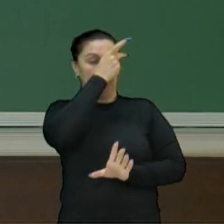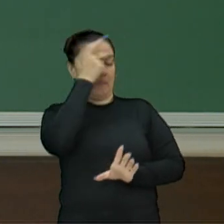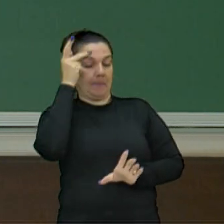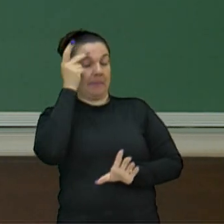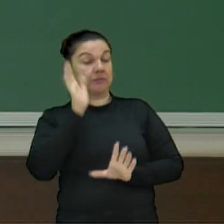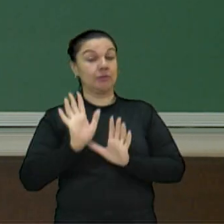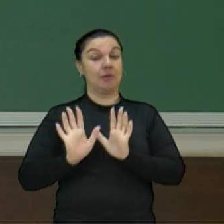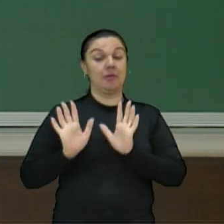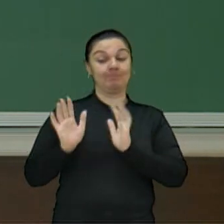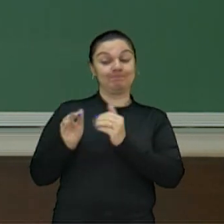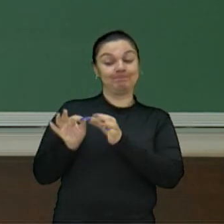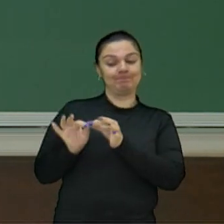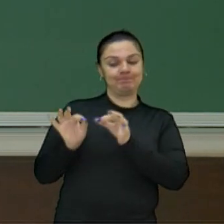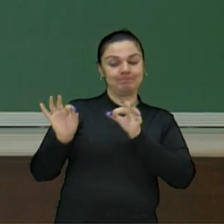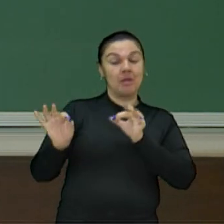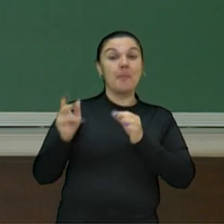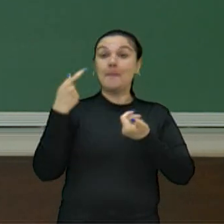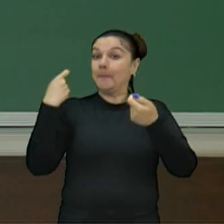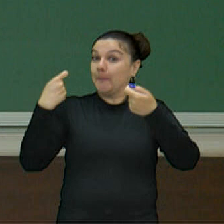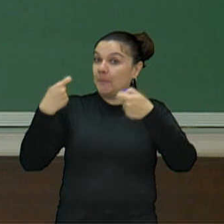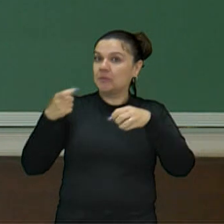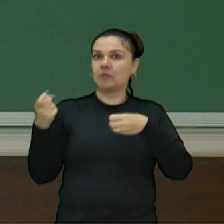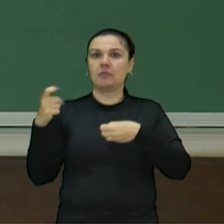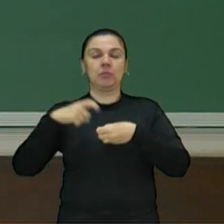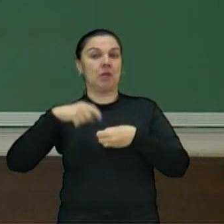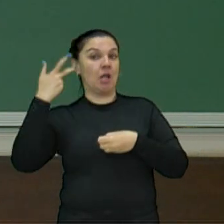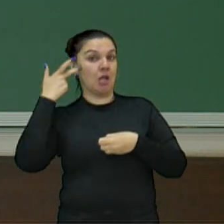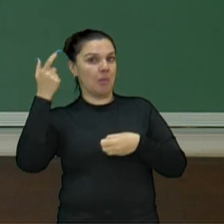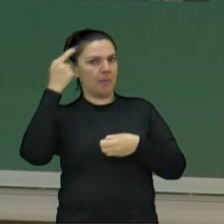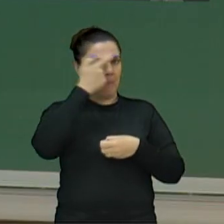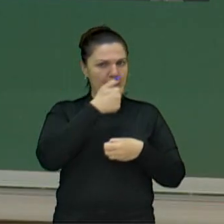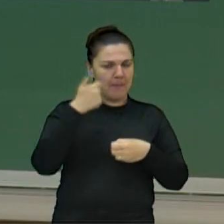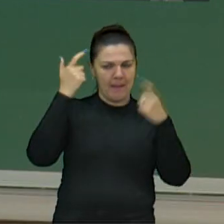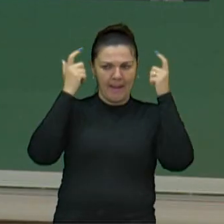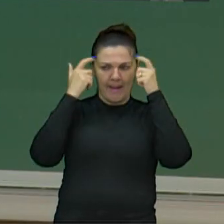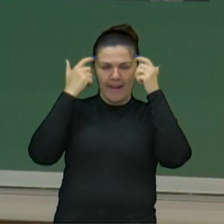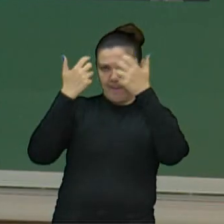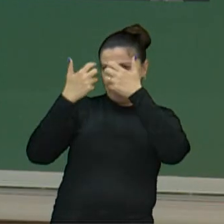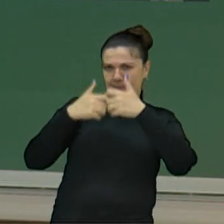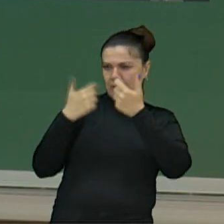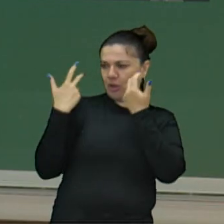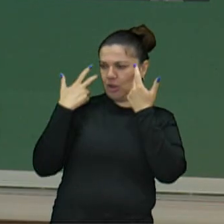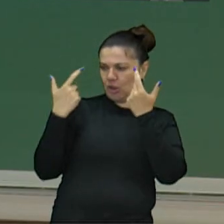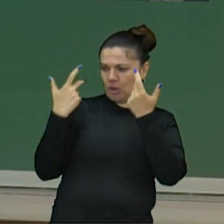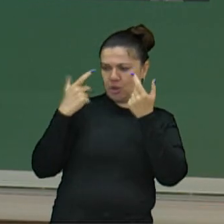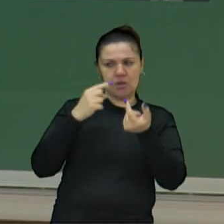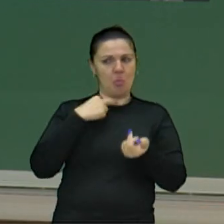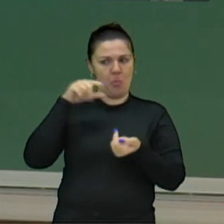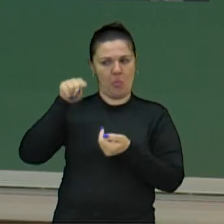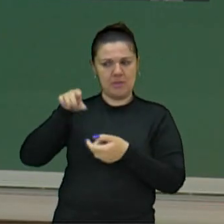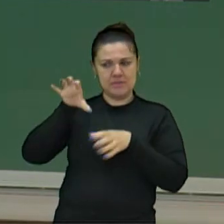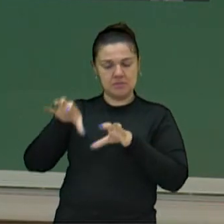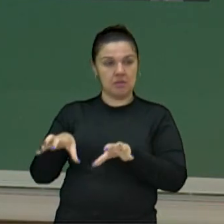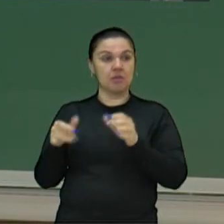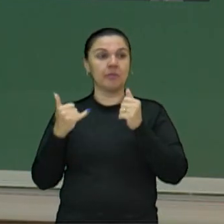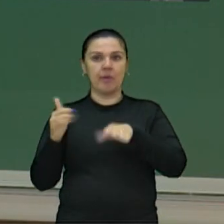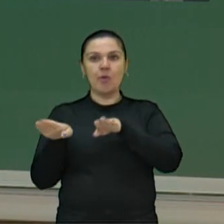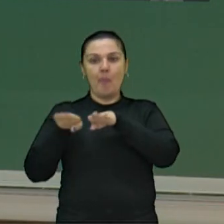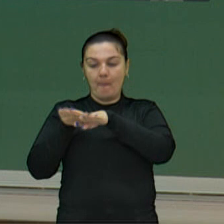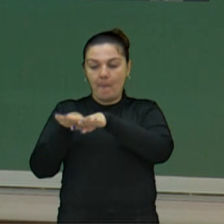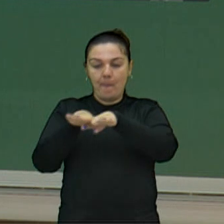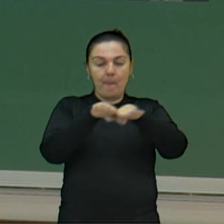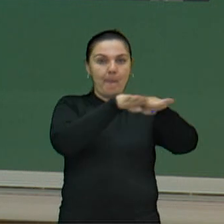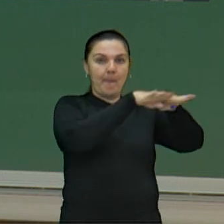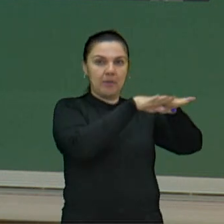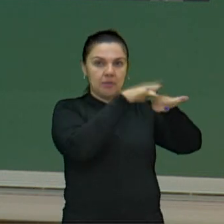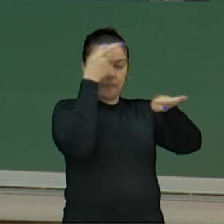precisa ser normalizado. Então vejam só, existe uma relação entre o padrão e aquilo que está